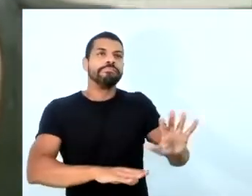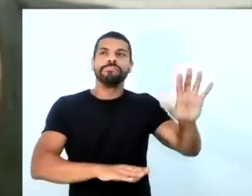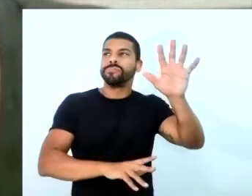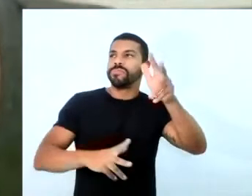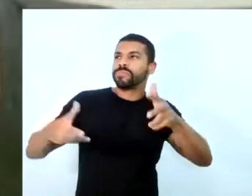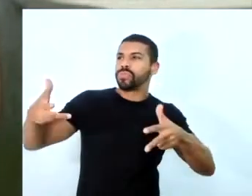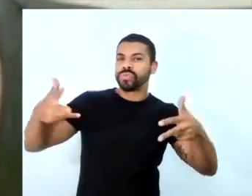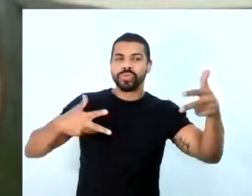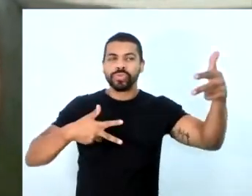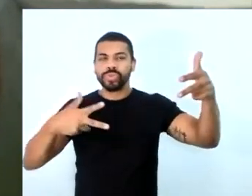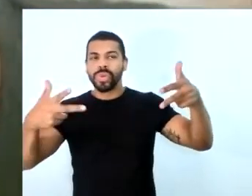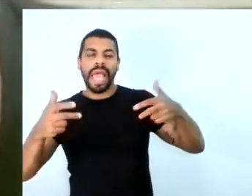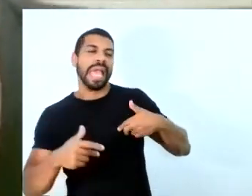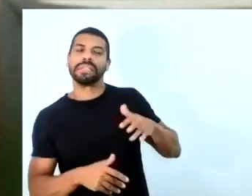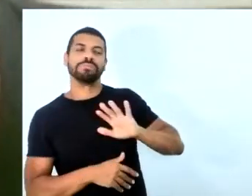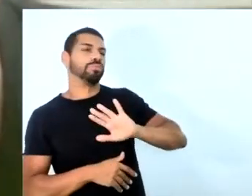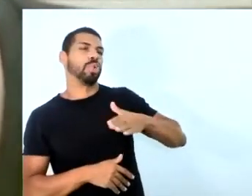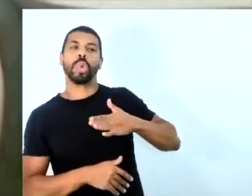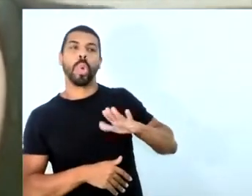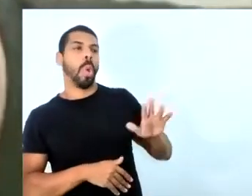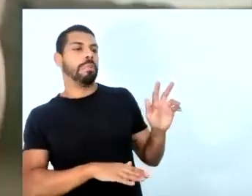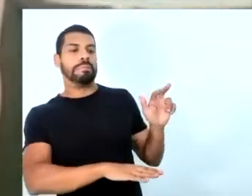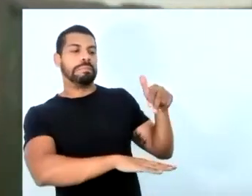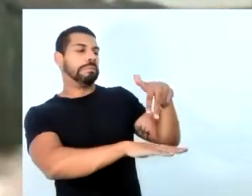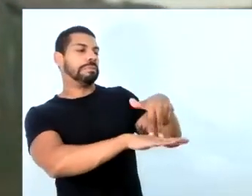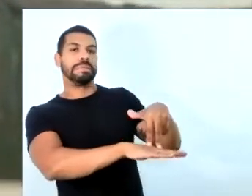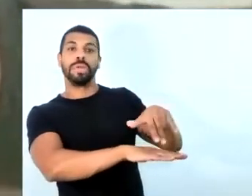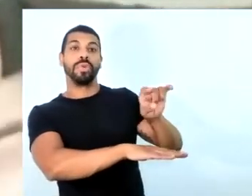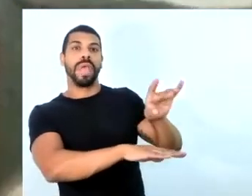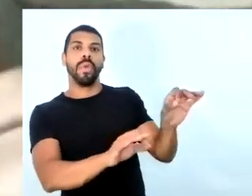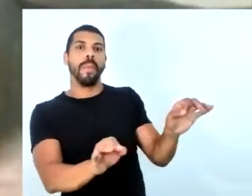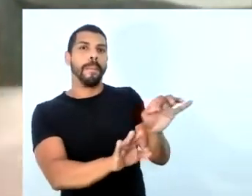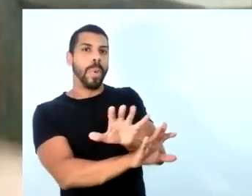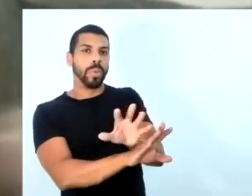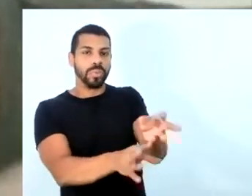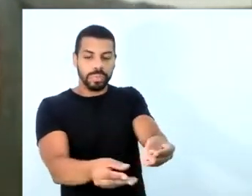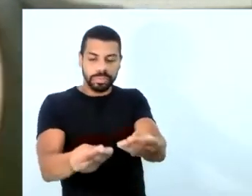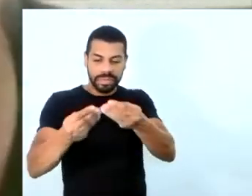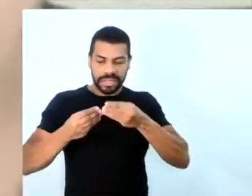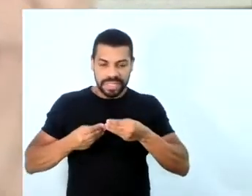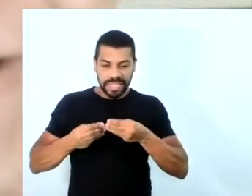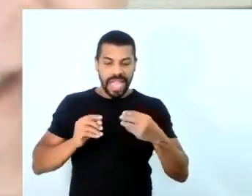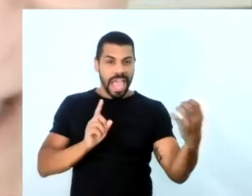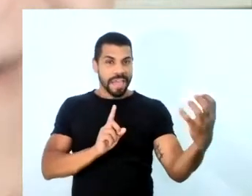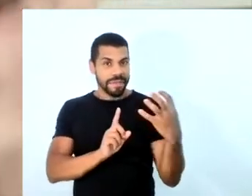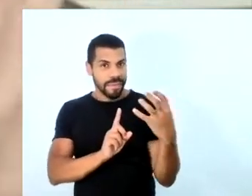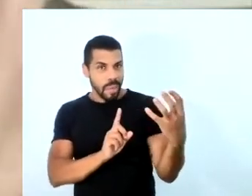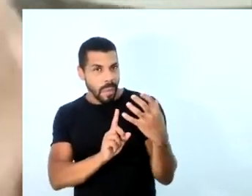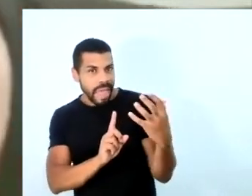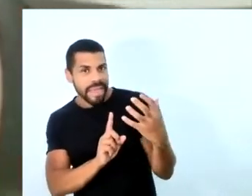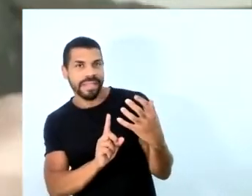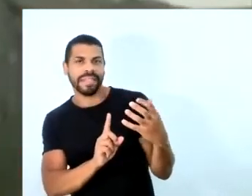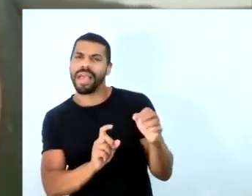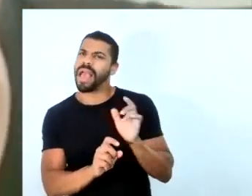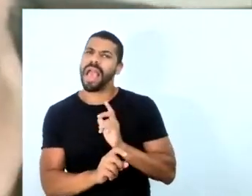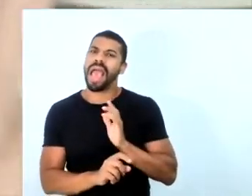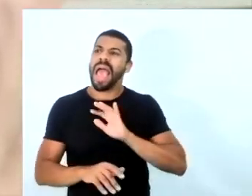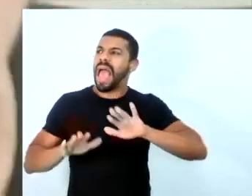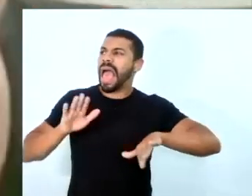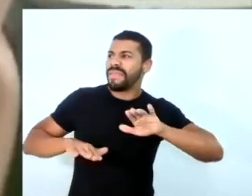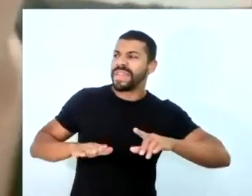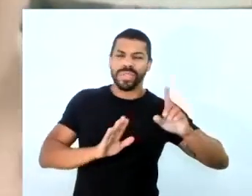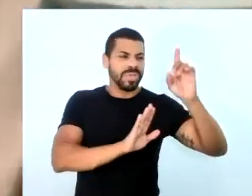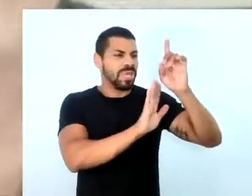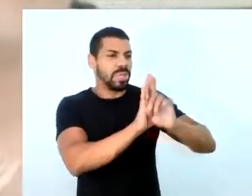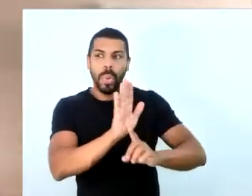é receber aquele material imantado de tudo que foi feito, mas não com a influência dos episódios que aconteceram. Porque o diretor naquela hora